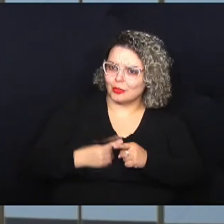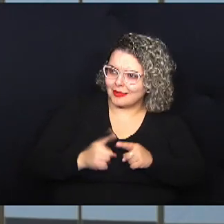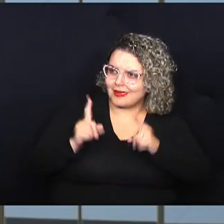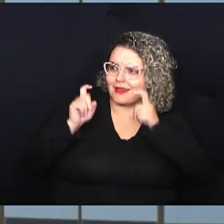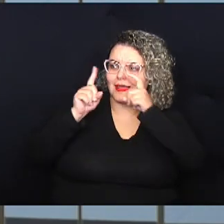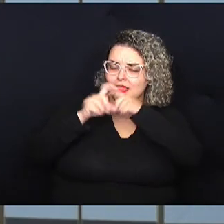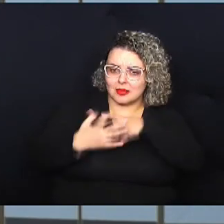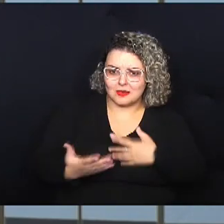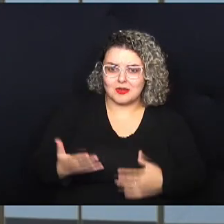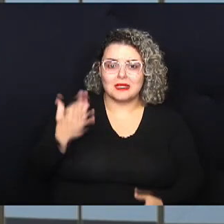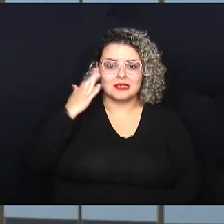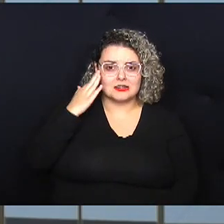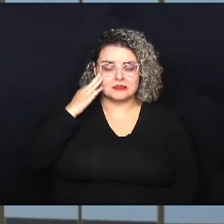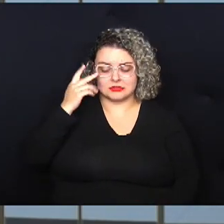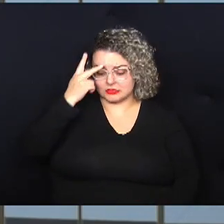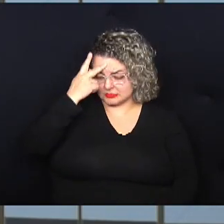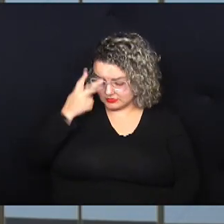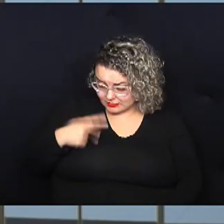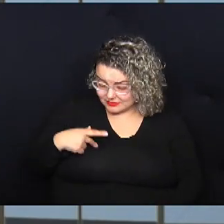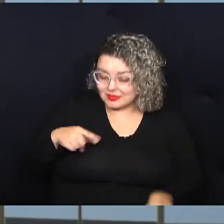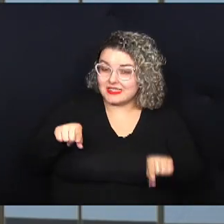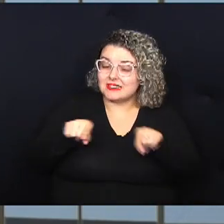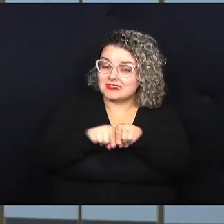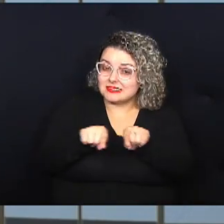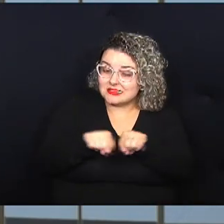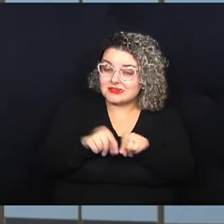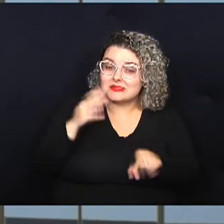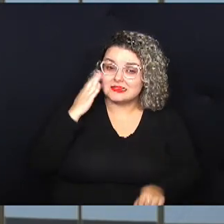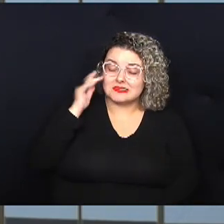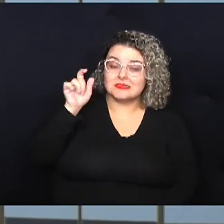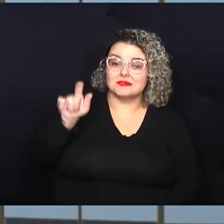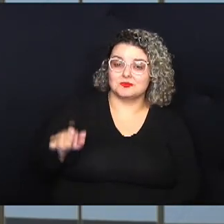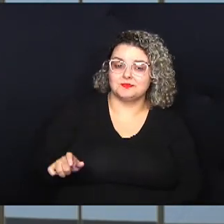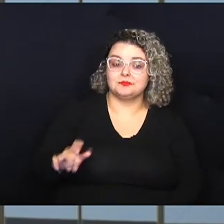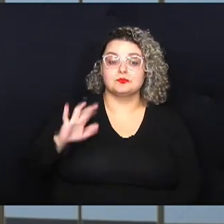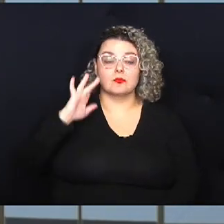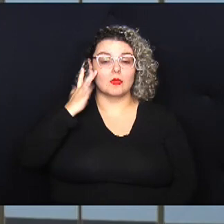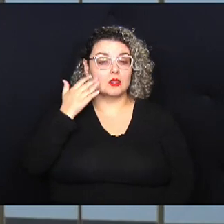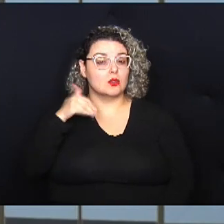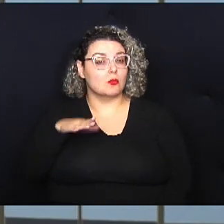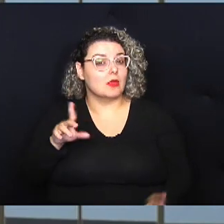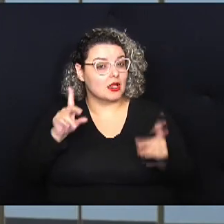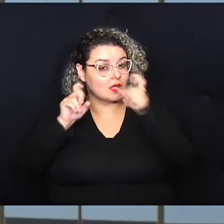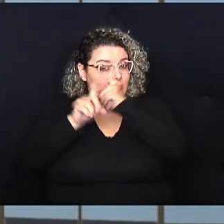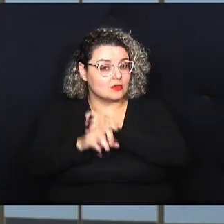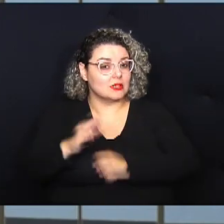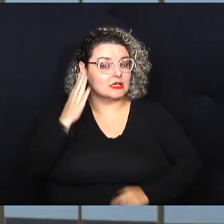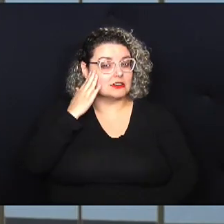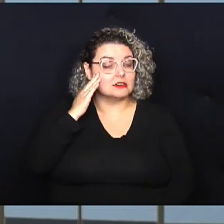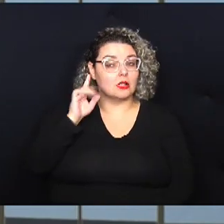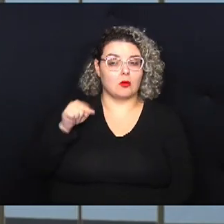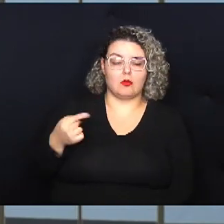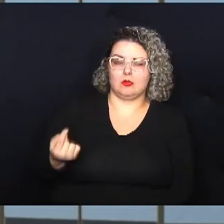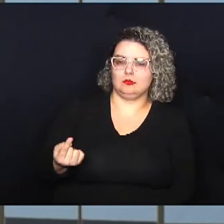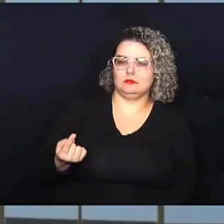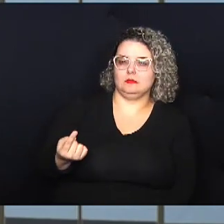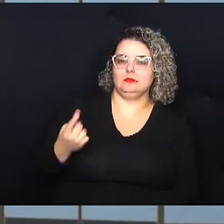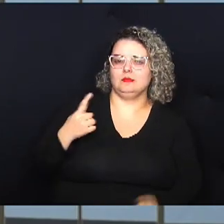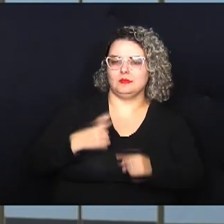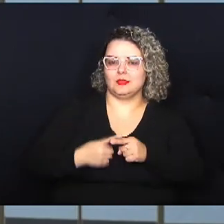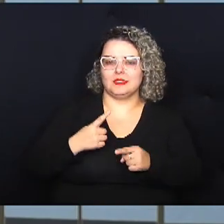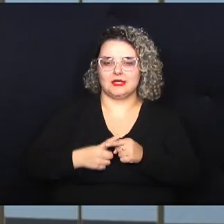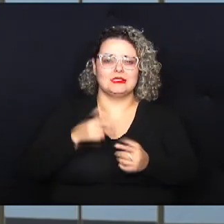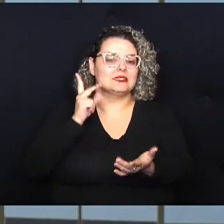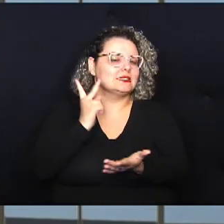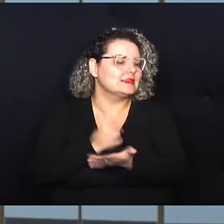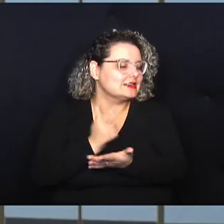nos entendermos, mas também entender o outro. Eu né? acho que o mais difícil é entender o outro, porque a gente sempre acha que a gente está certo. Sempre,